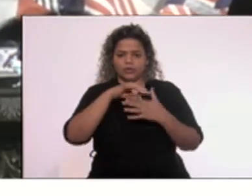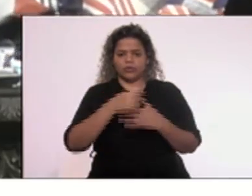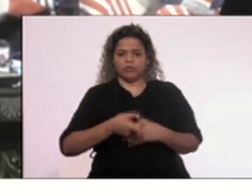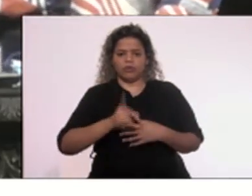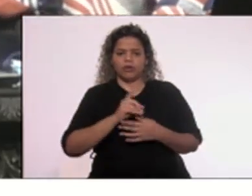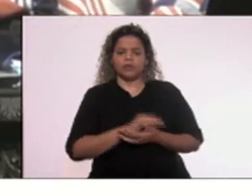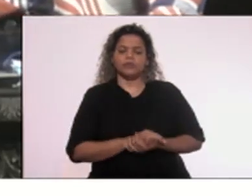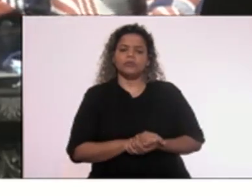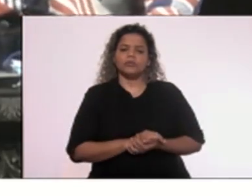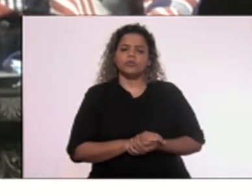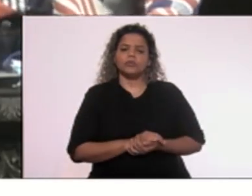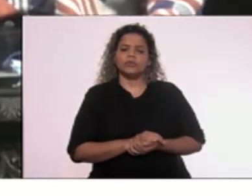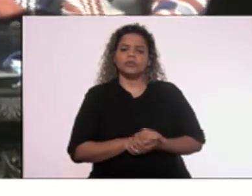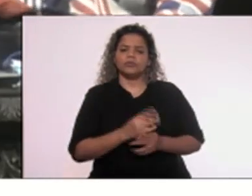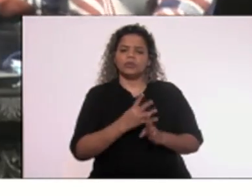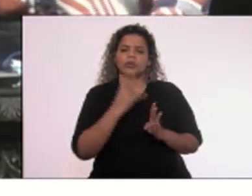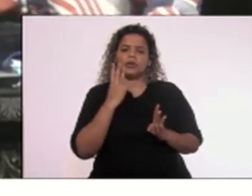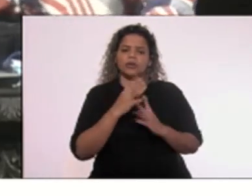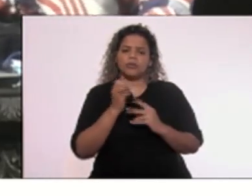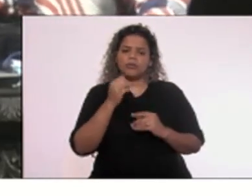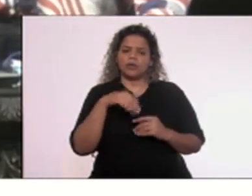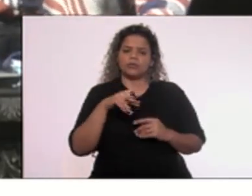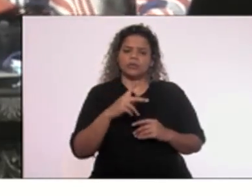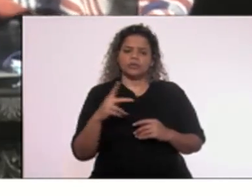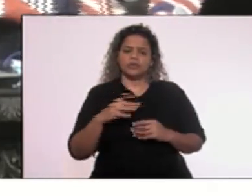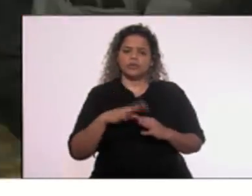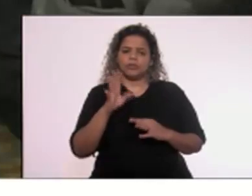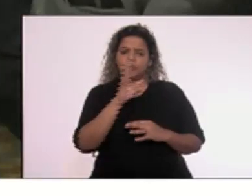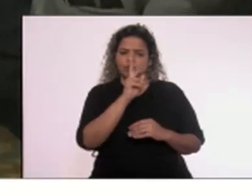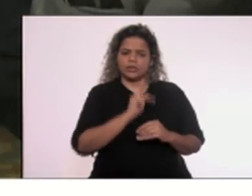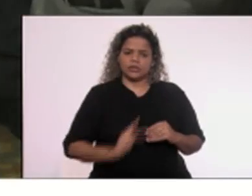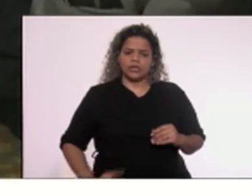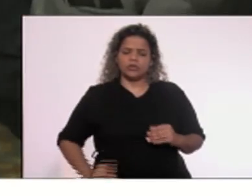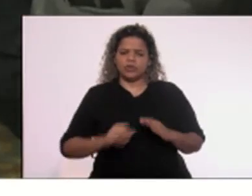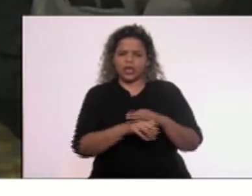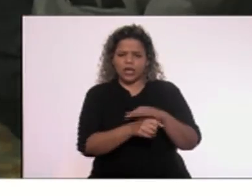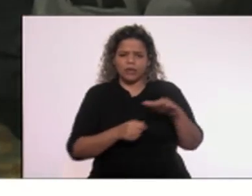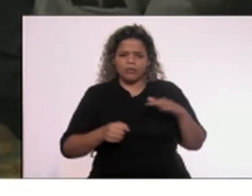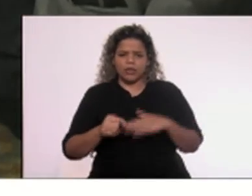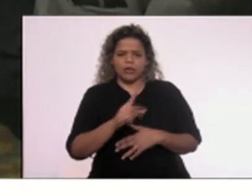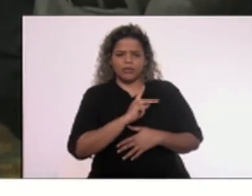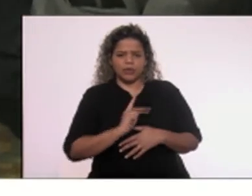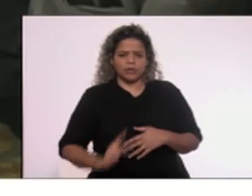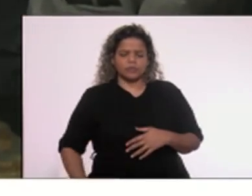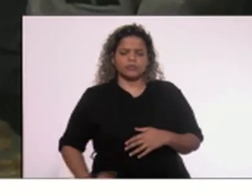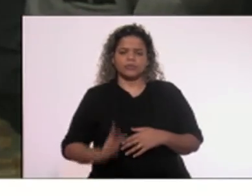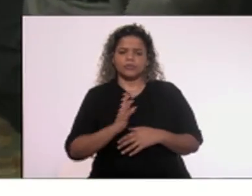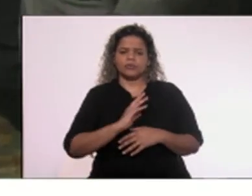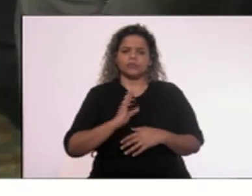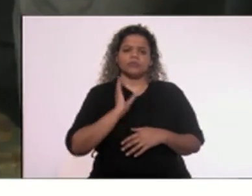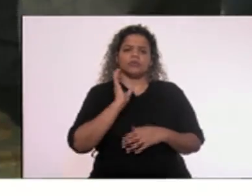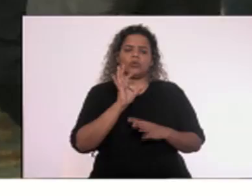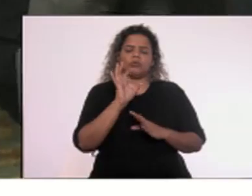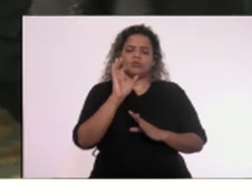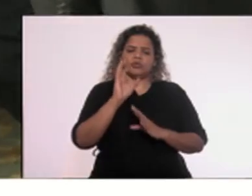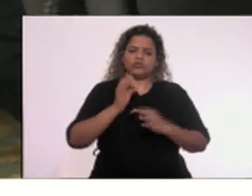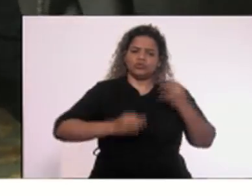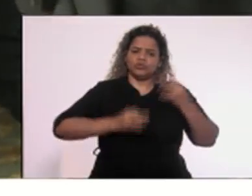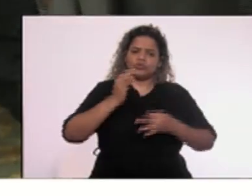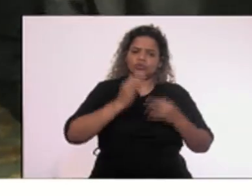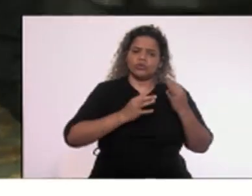horas. Senhor presidente, pela ordem. Deputado Márcio Pacheco. Senhor presidente, nós encaminhamos, na condição de presidente da Comissão de Constituição e Justiça, eu encaminhei a